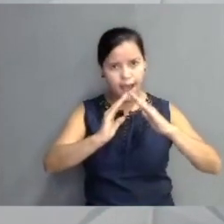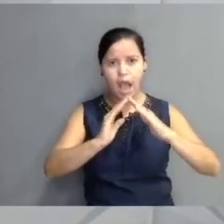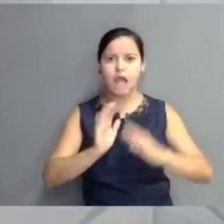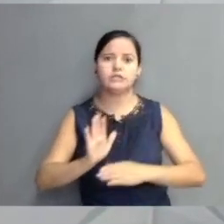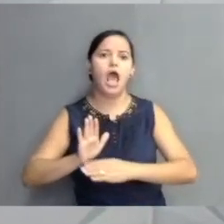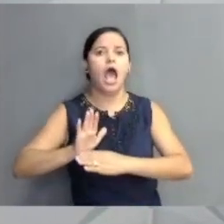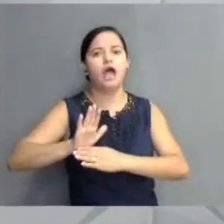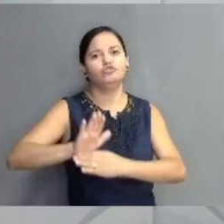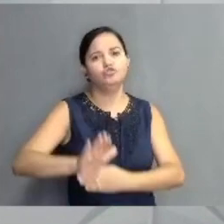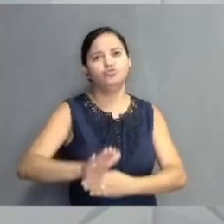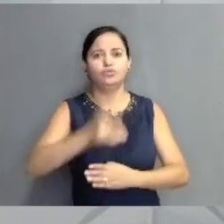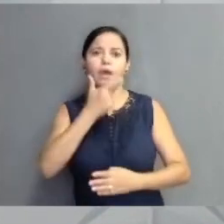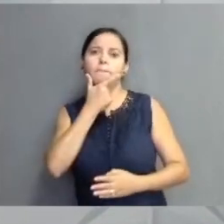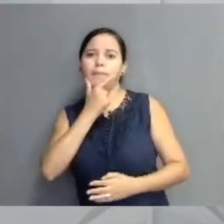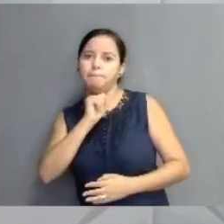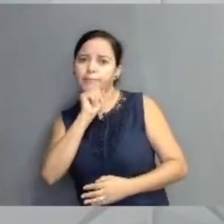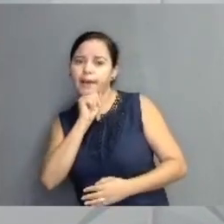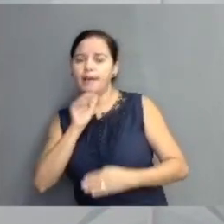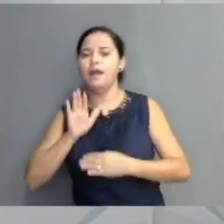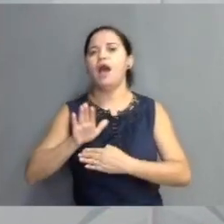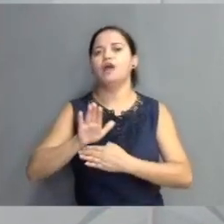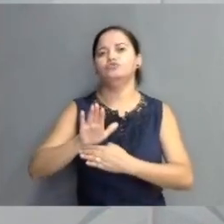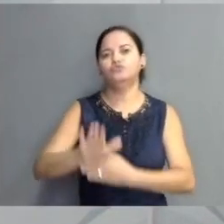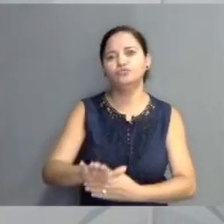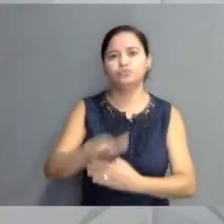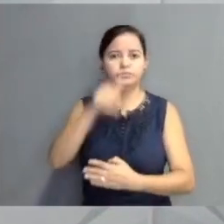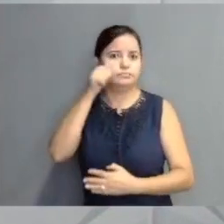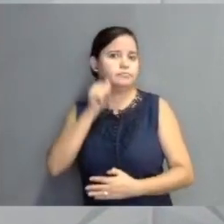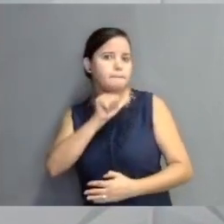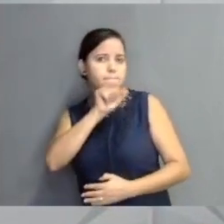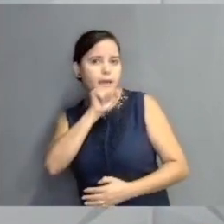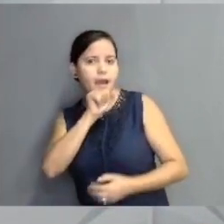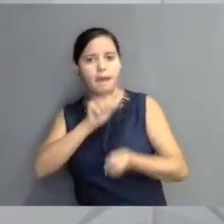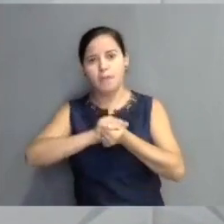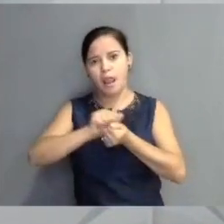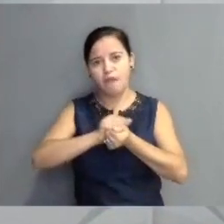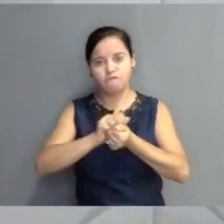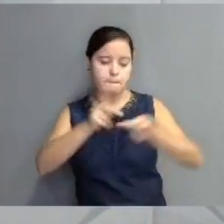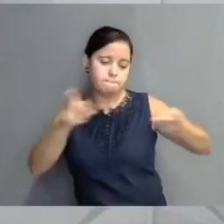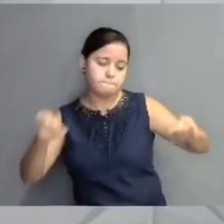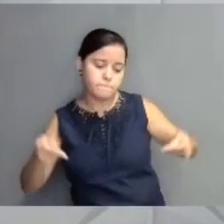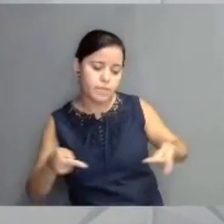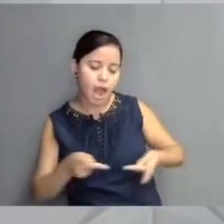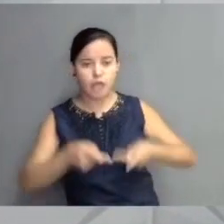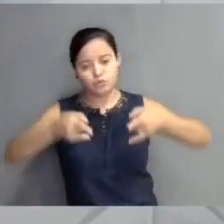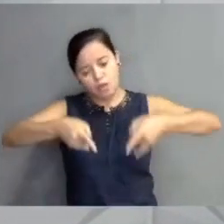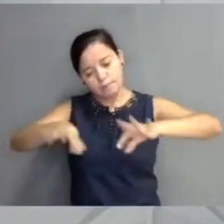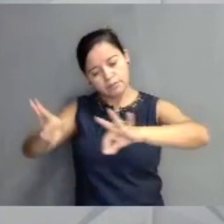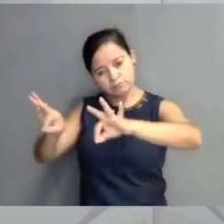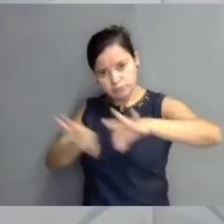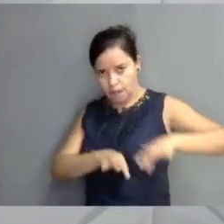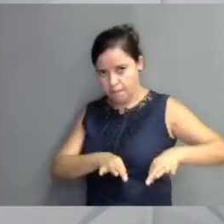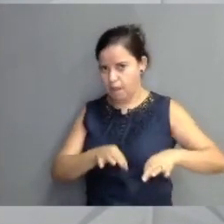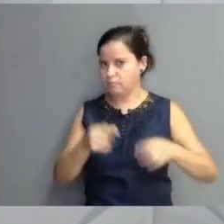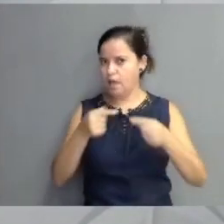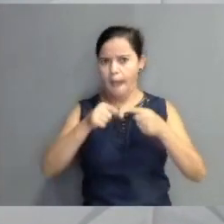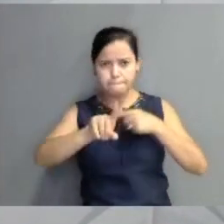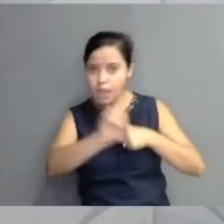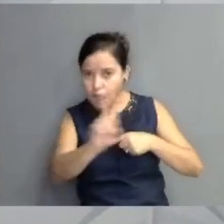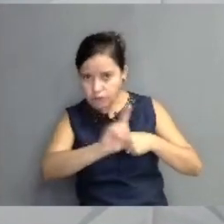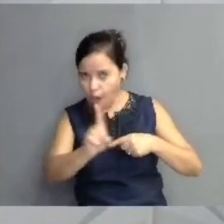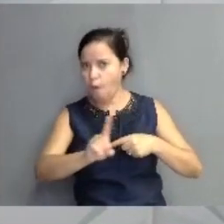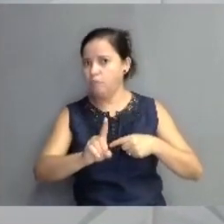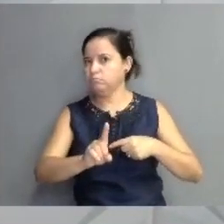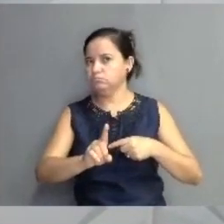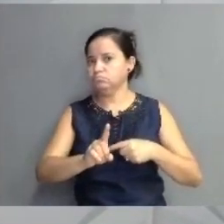ajudam os pais, né, nas atividades domésticas, por exemplo, lavar a louça, arrumar a cama, não é esse tipo de trabalho, tá certo? É o trabalho